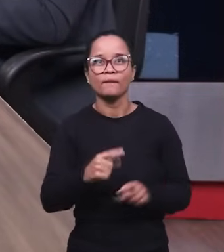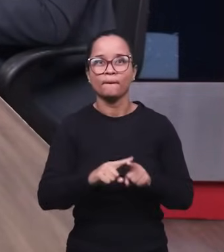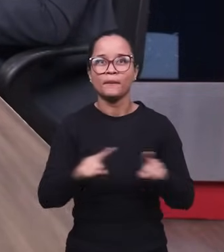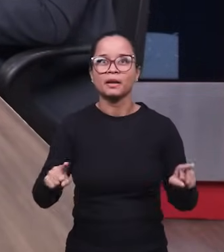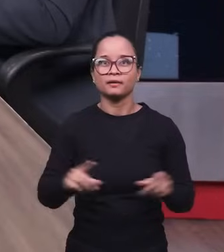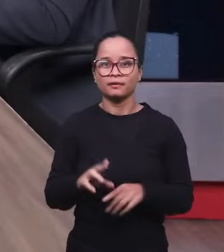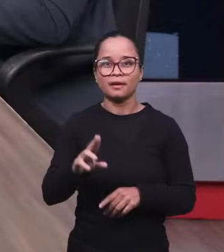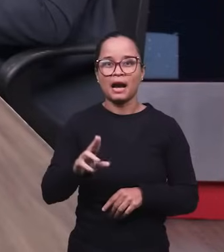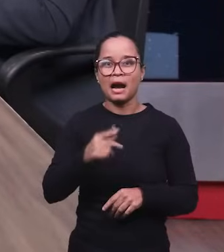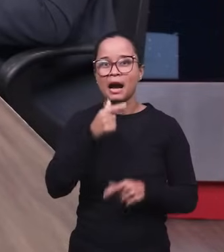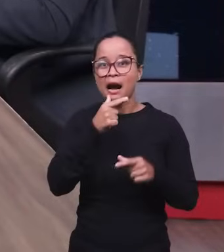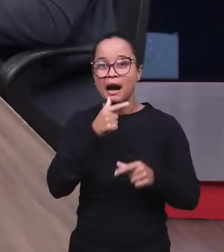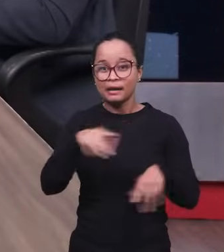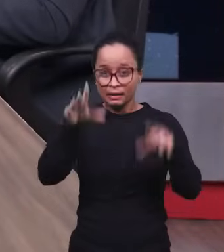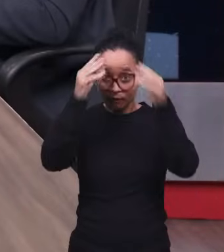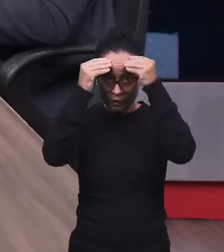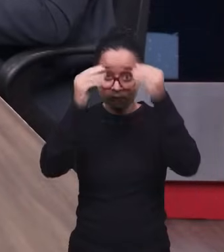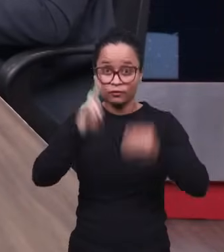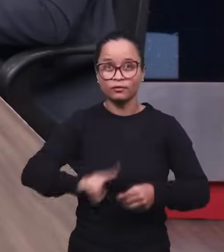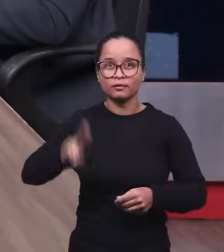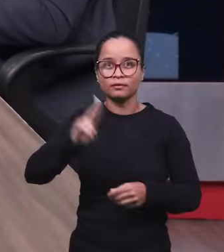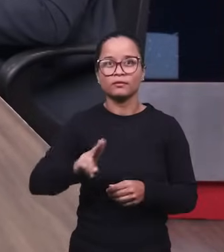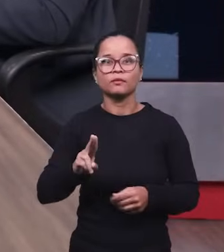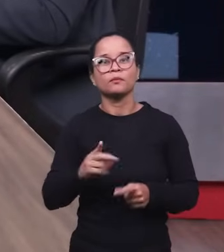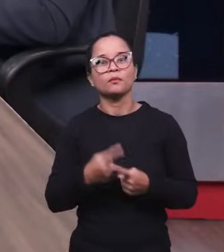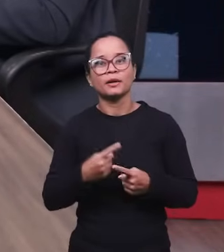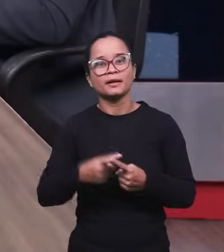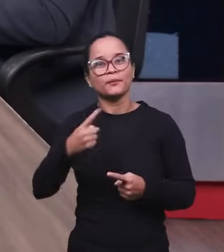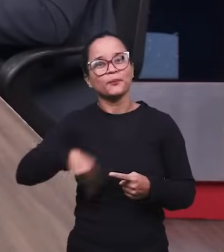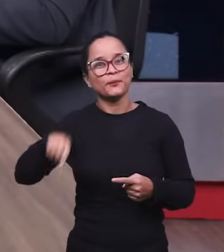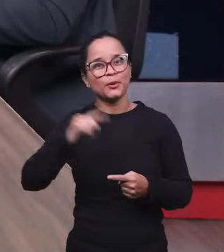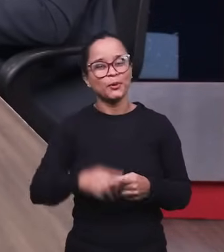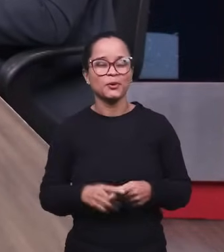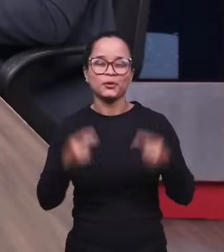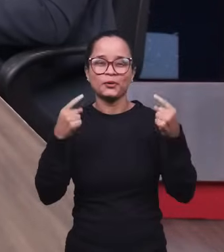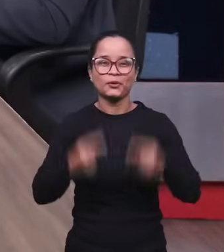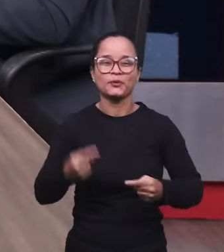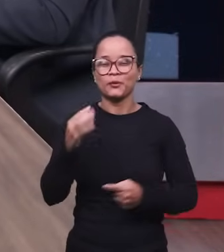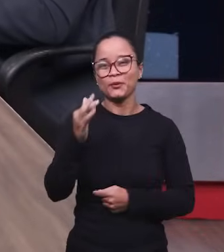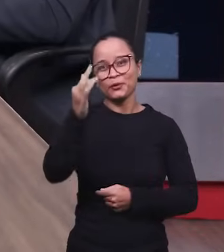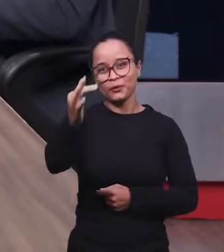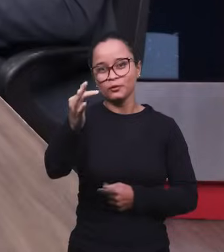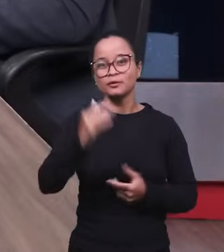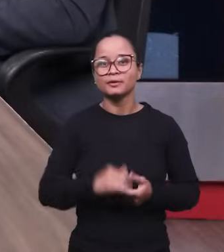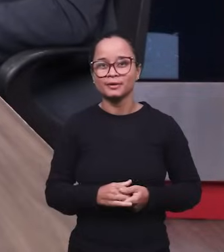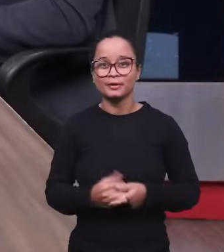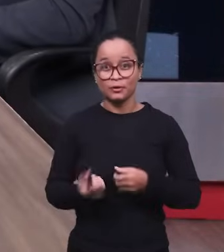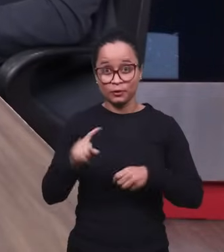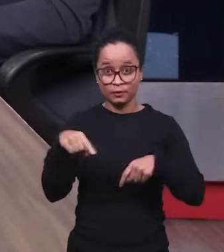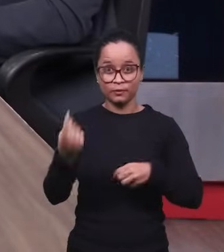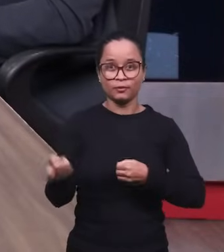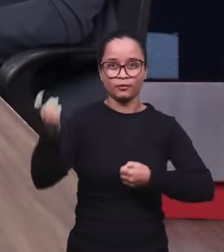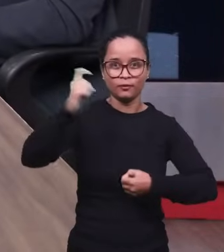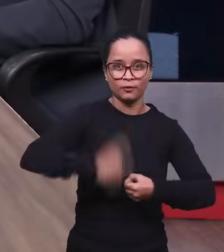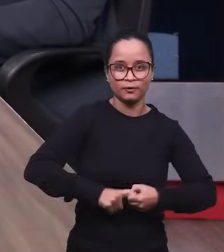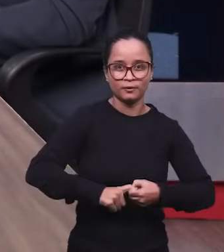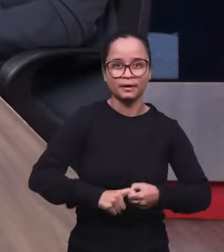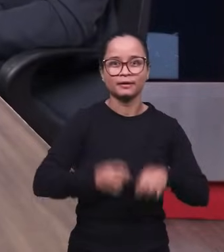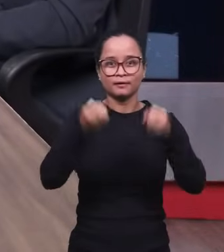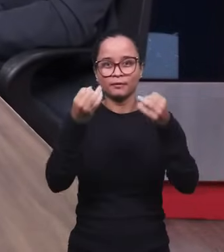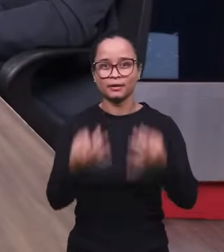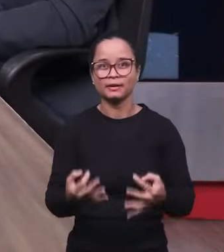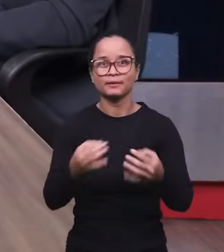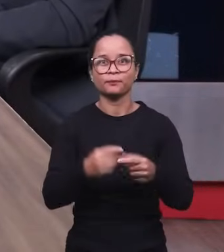as línguas, mas não tem a linguagem que nós utilizamos. O que tem sido para nós um desafio para o futuro. Mas nós vamos depois voltar a